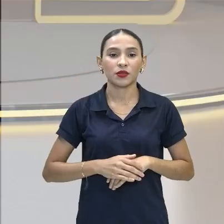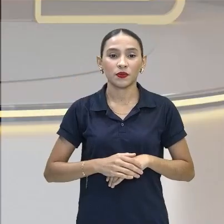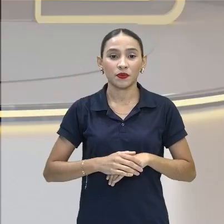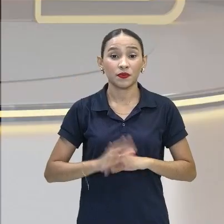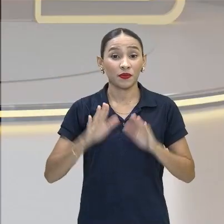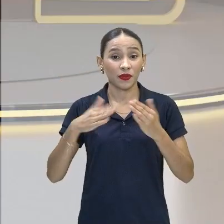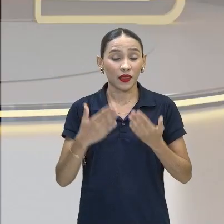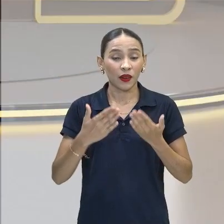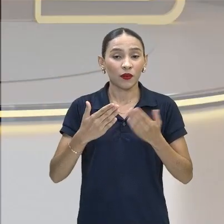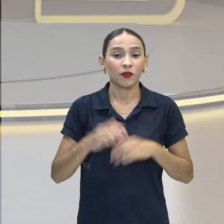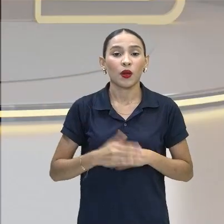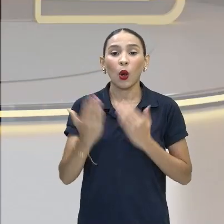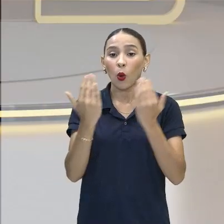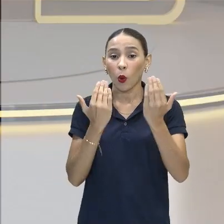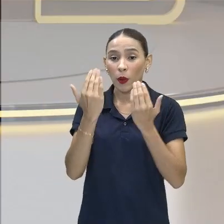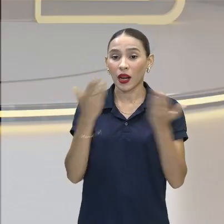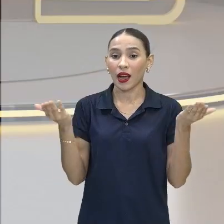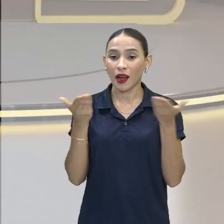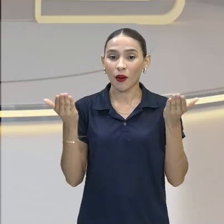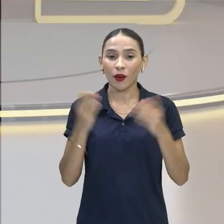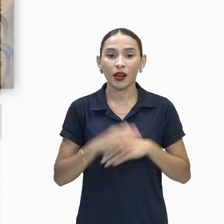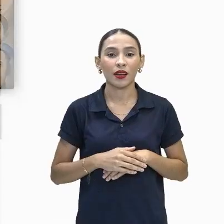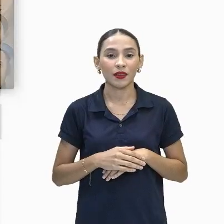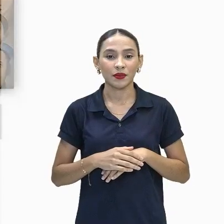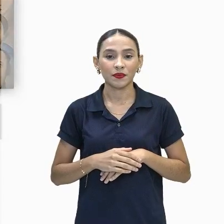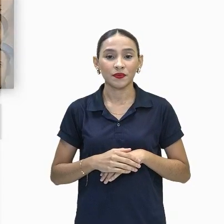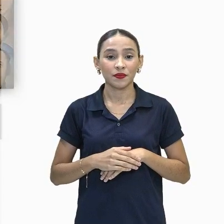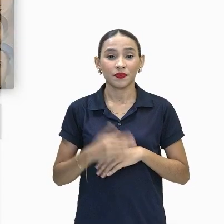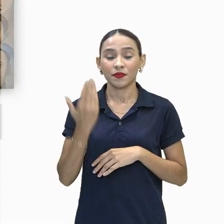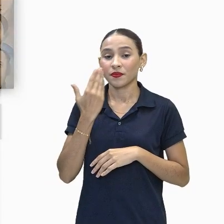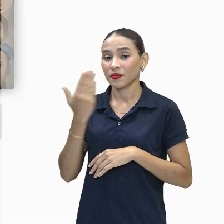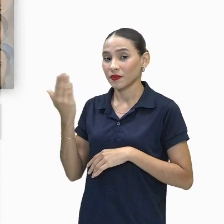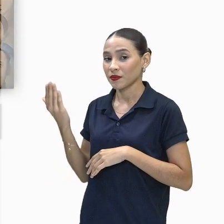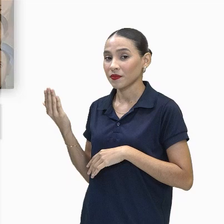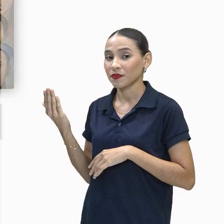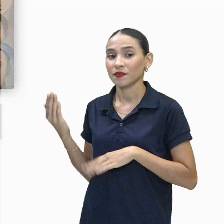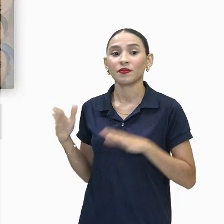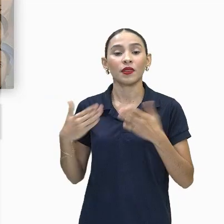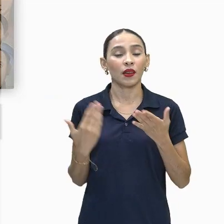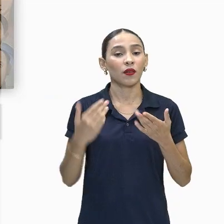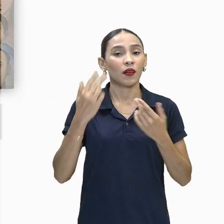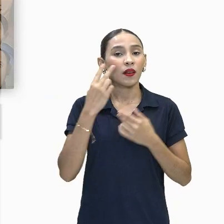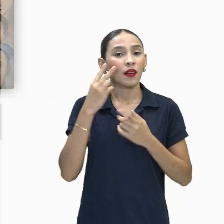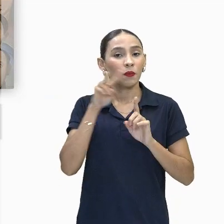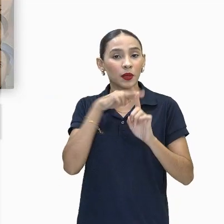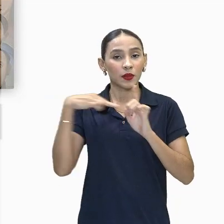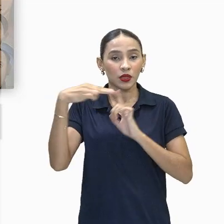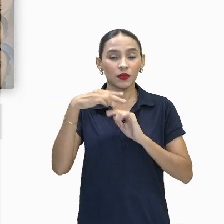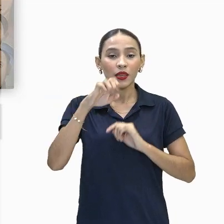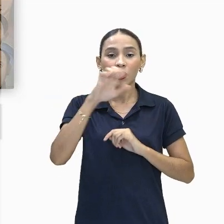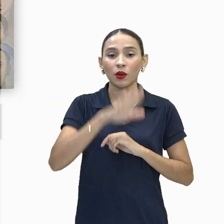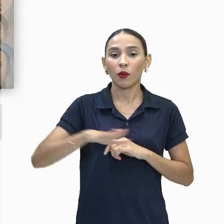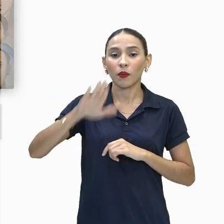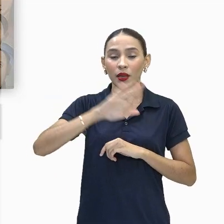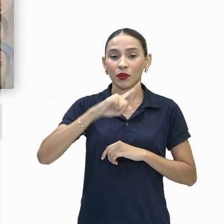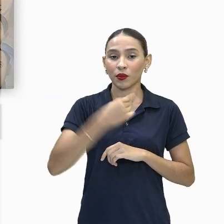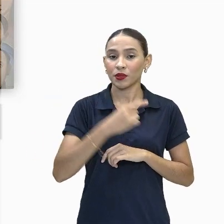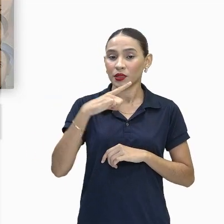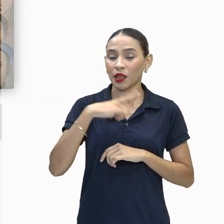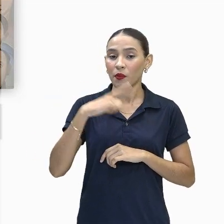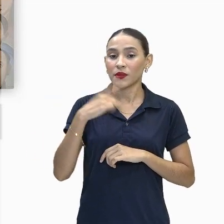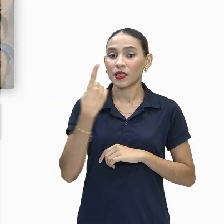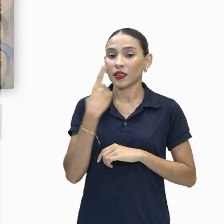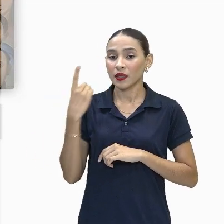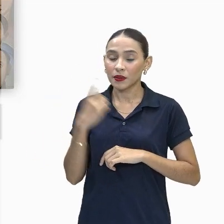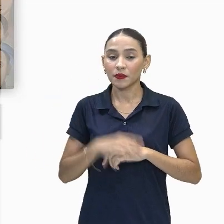E aí vamos comparar, professora? Vamos como é que lá fica comparar isso? Justamente essa questão dessa visão europeia, né, que nós temos aqui.